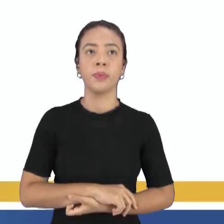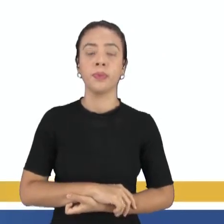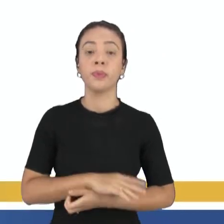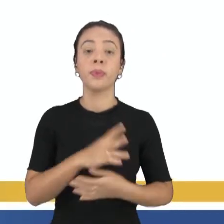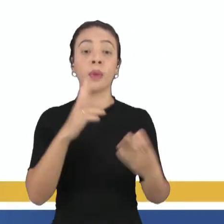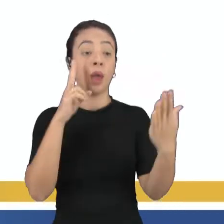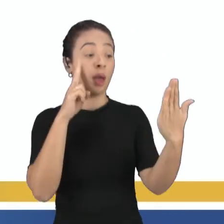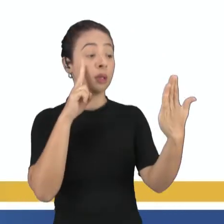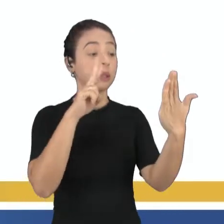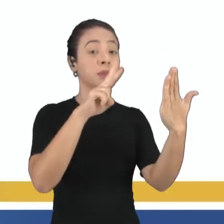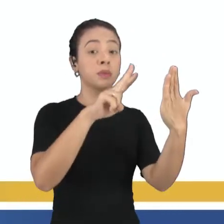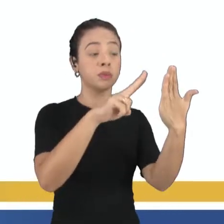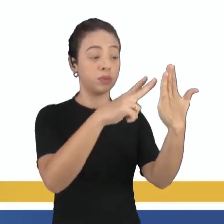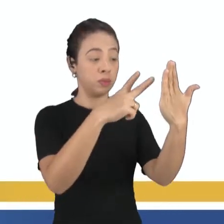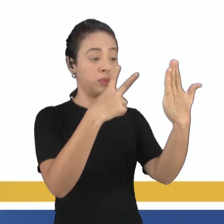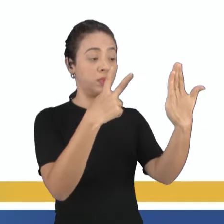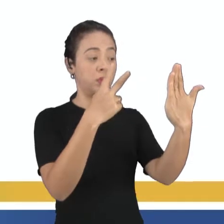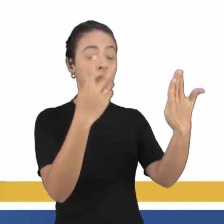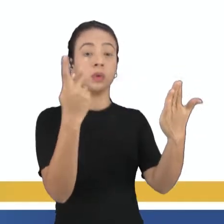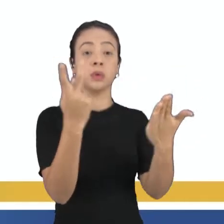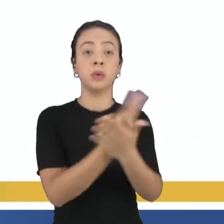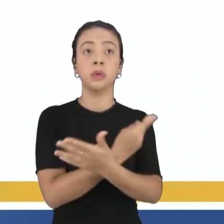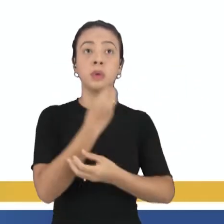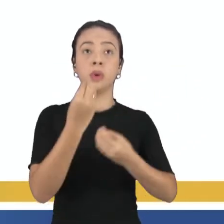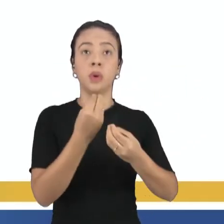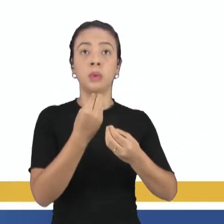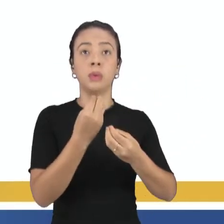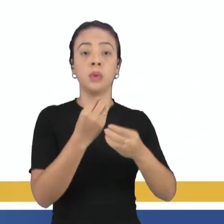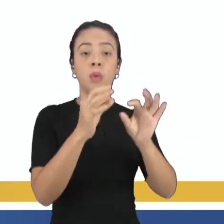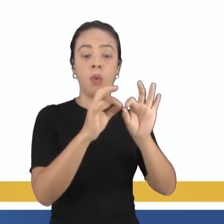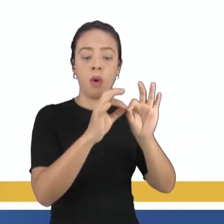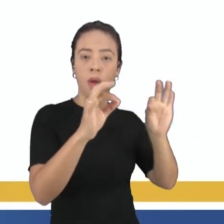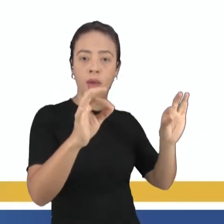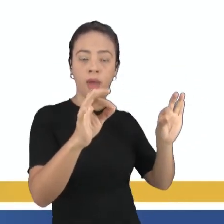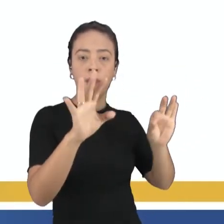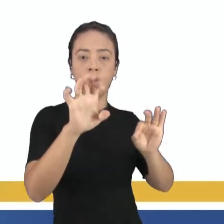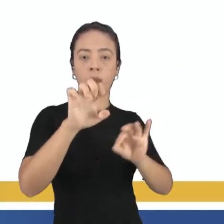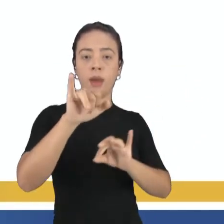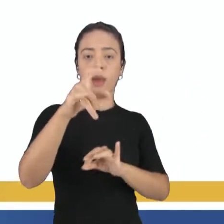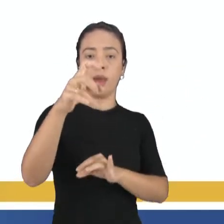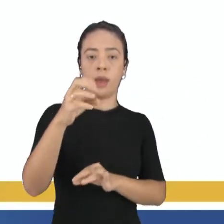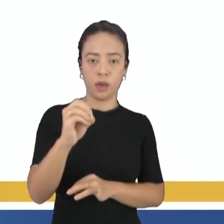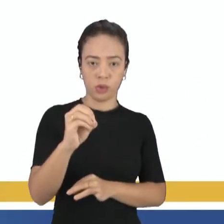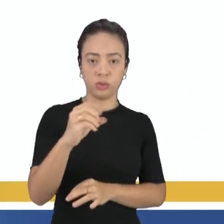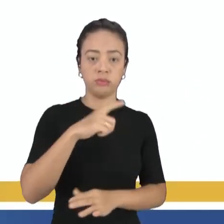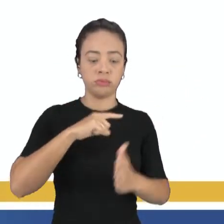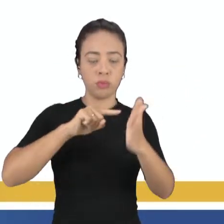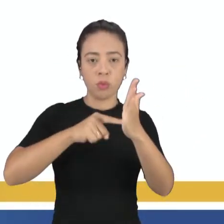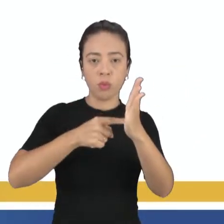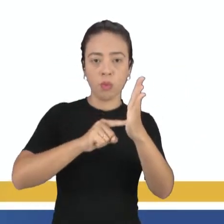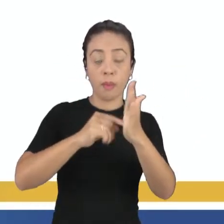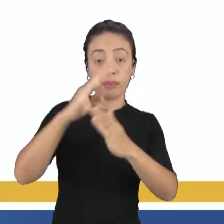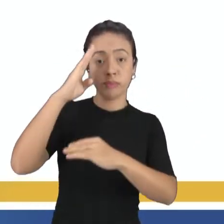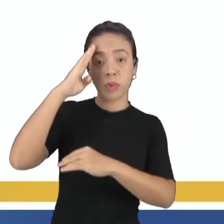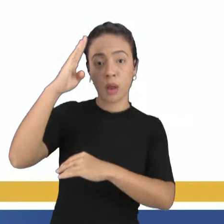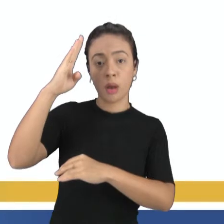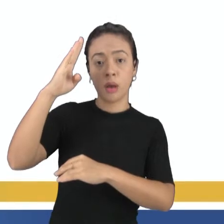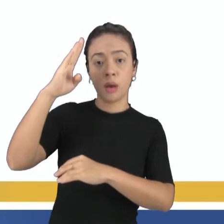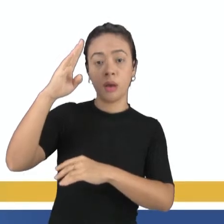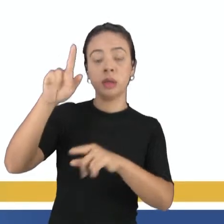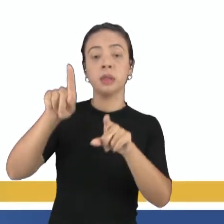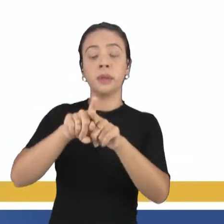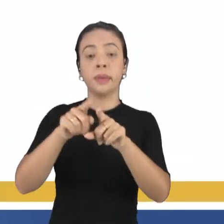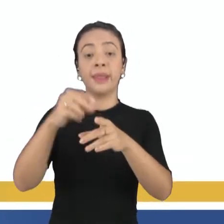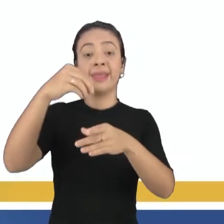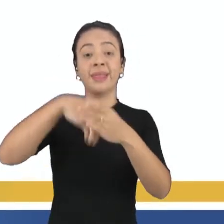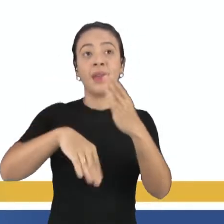A reflexão ocorre através de uma reta chamada eixo. O ponto original e seus correspondentes na